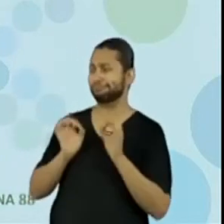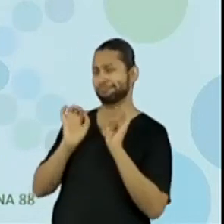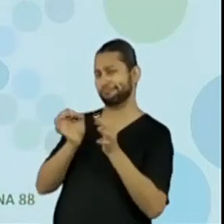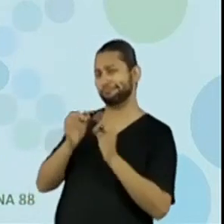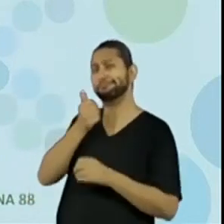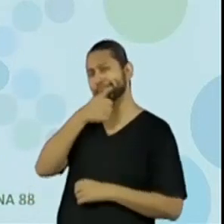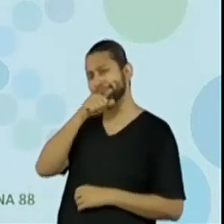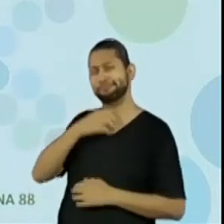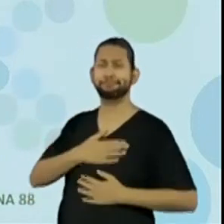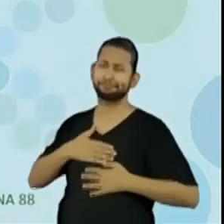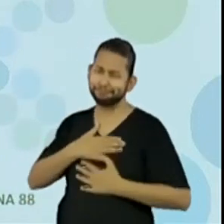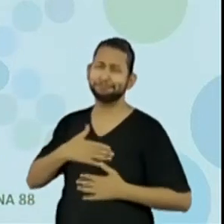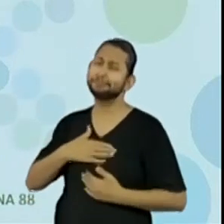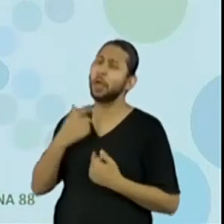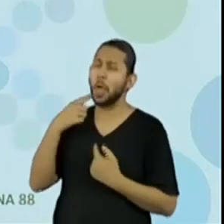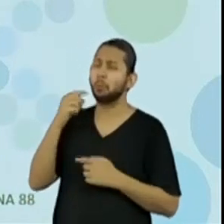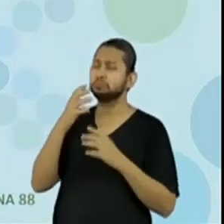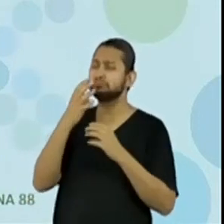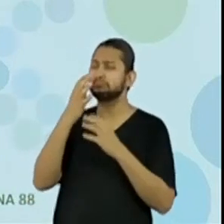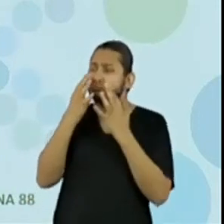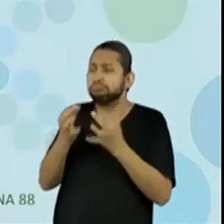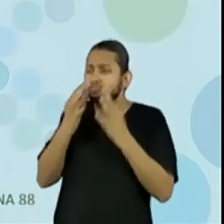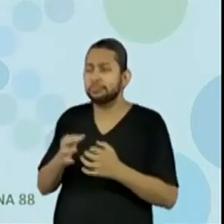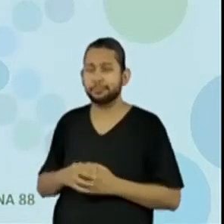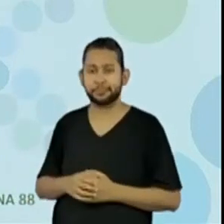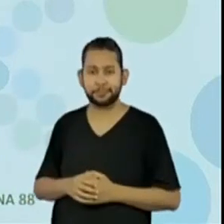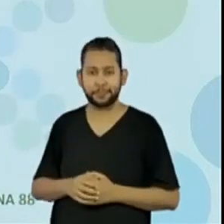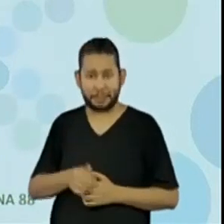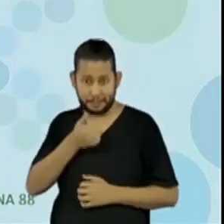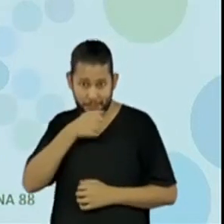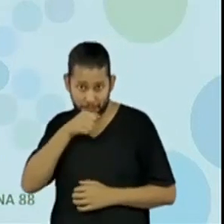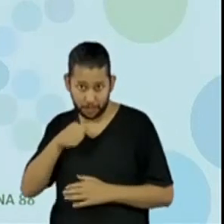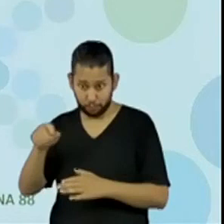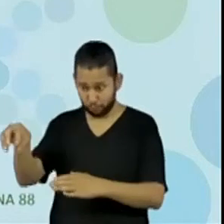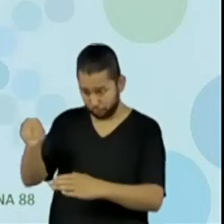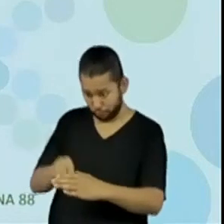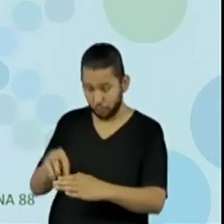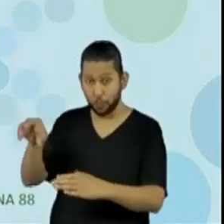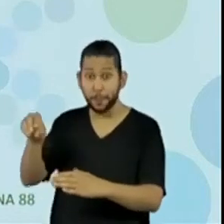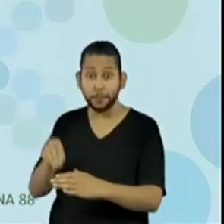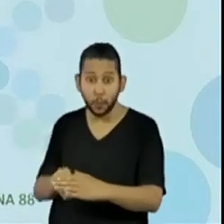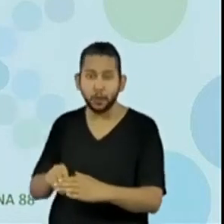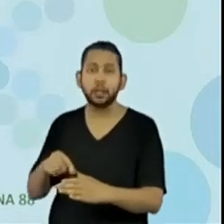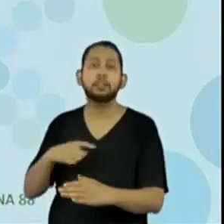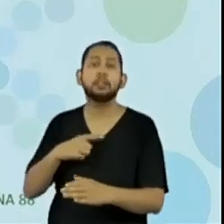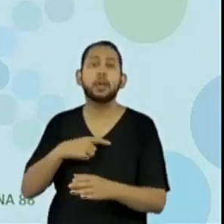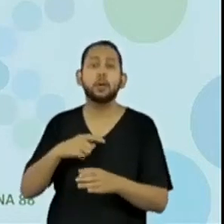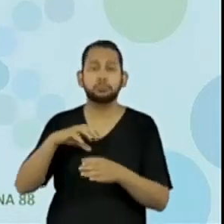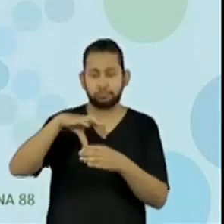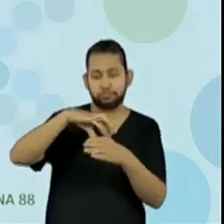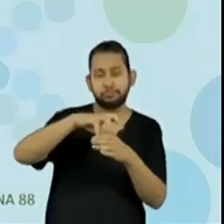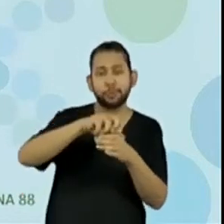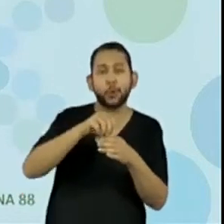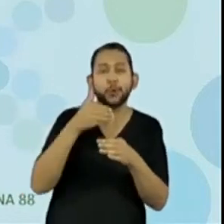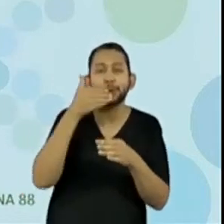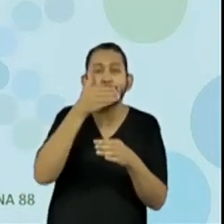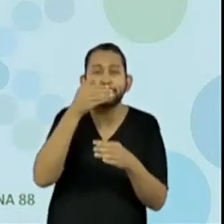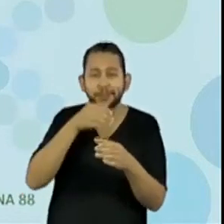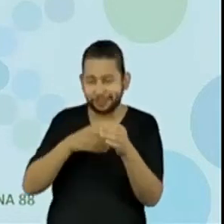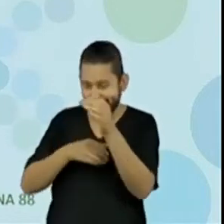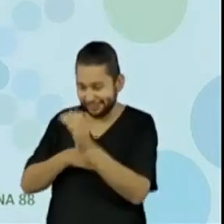se preocupe. A mãe arrumou as broas em um cesto e colocou também um pote de geleia e um tablete de